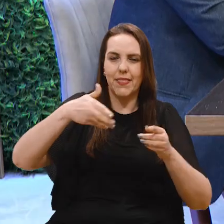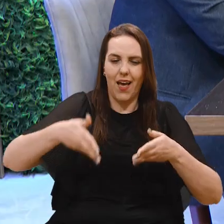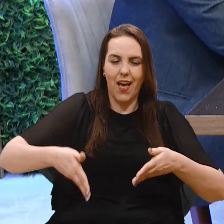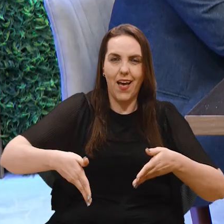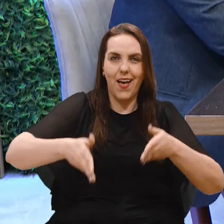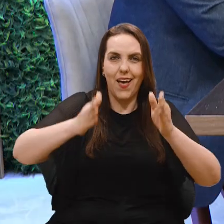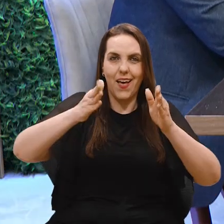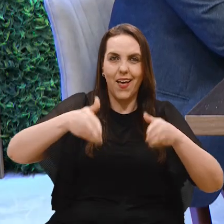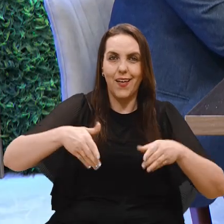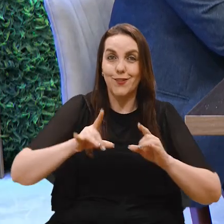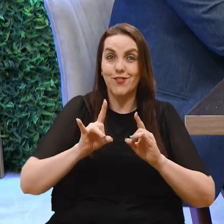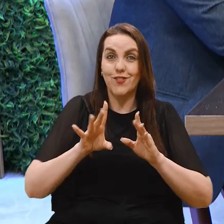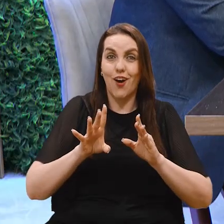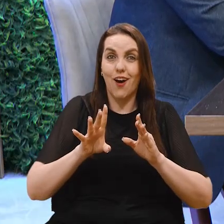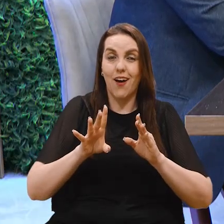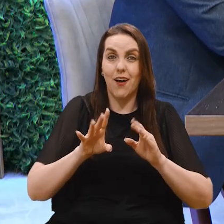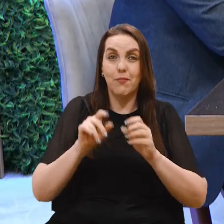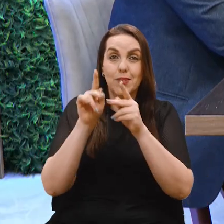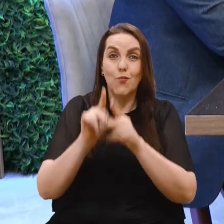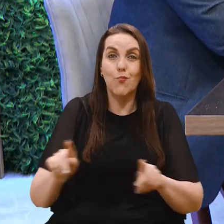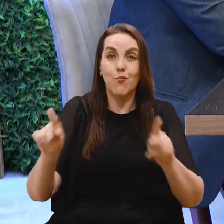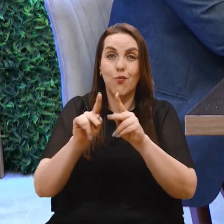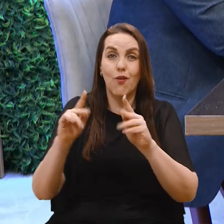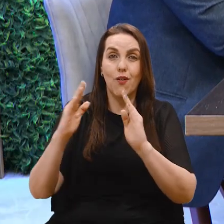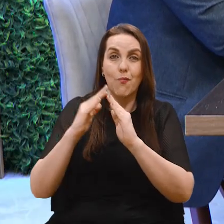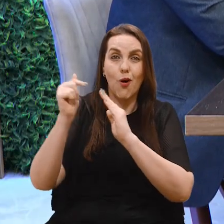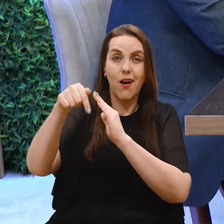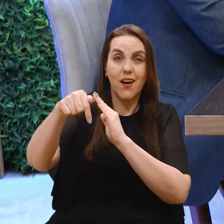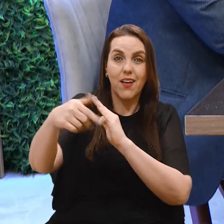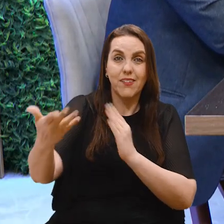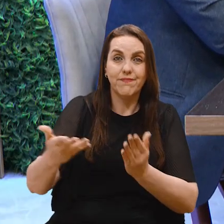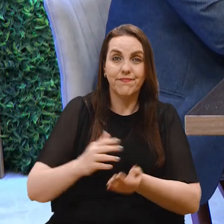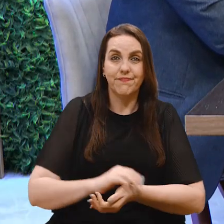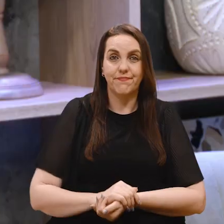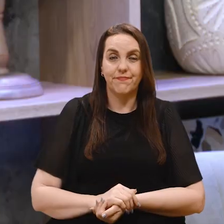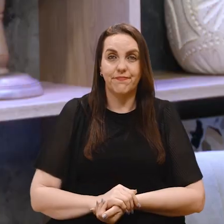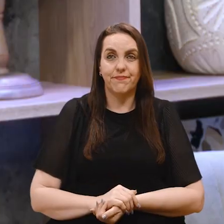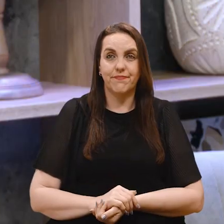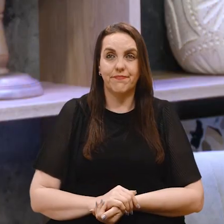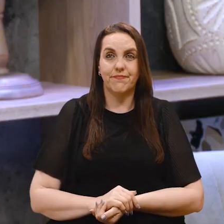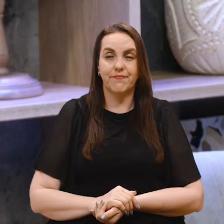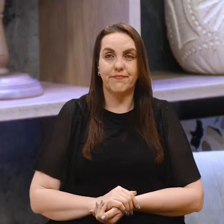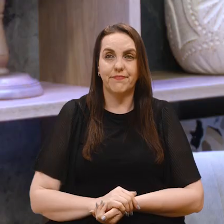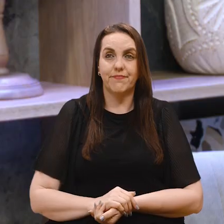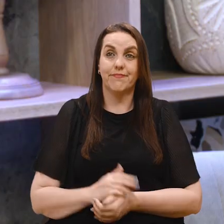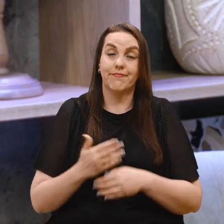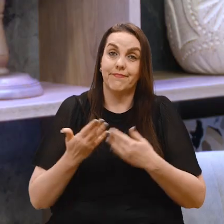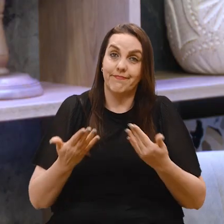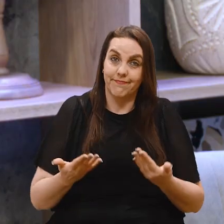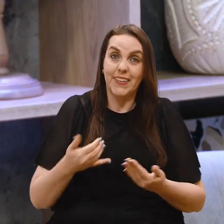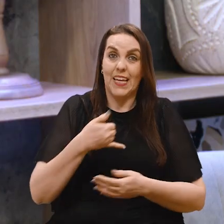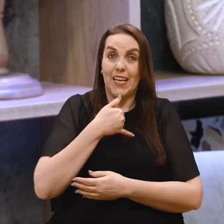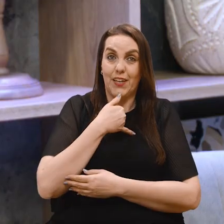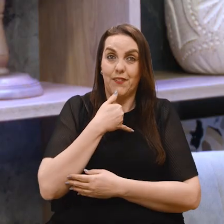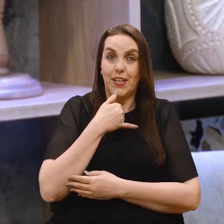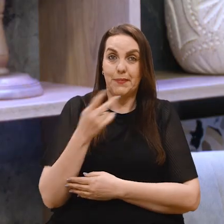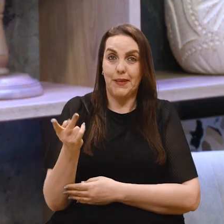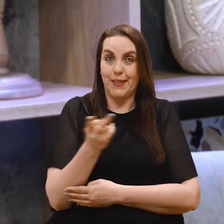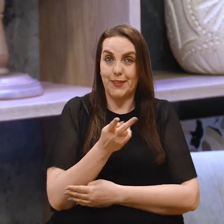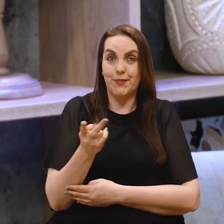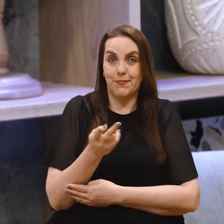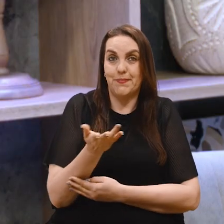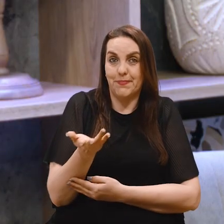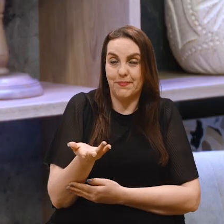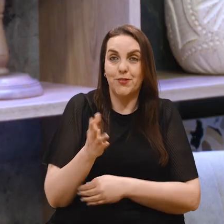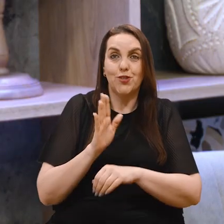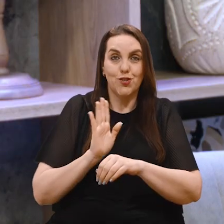que... E o povo que tá ali? Pois é. Bom, olha, infelizmente, viu, Moita e Zita,